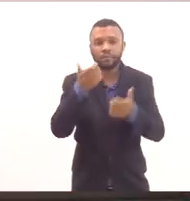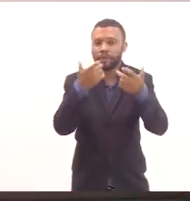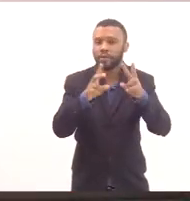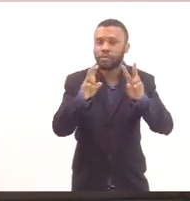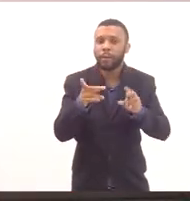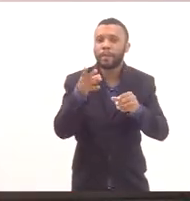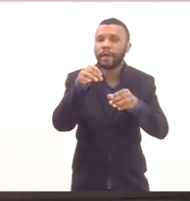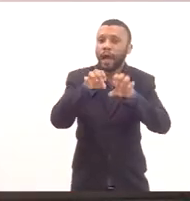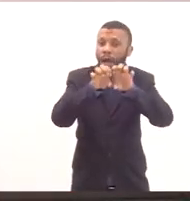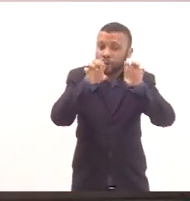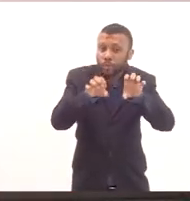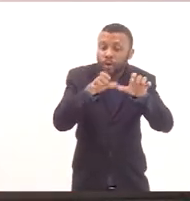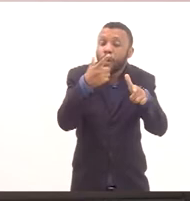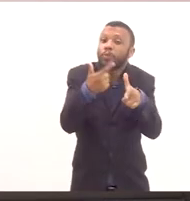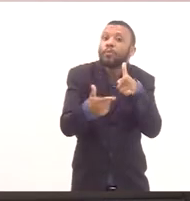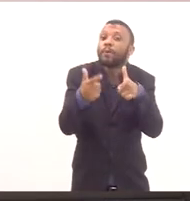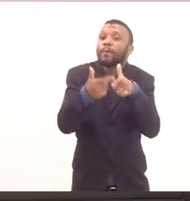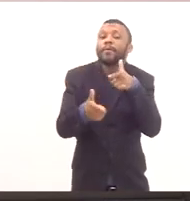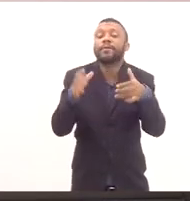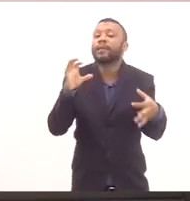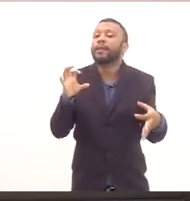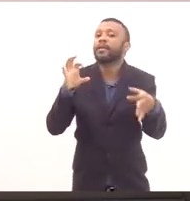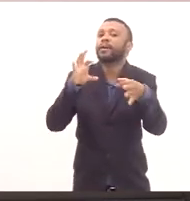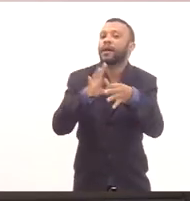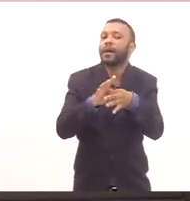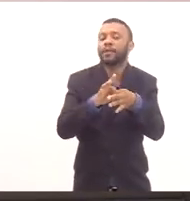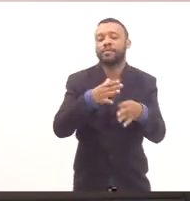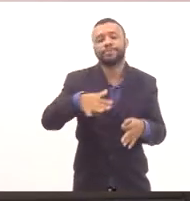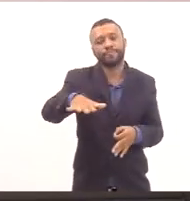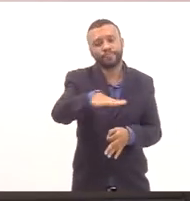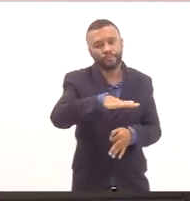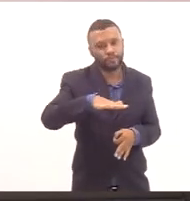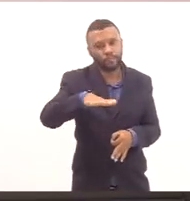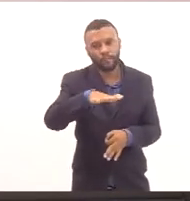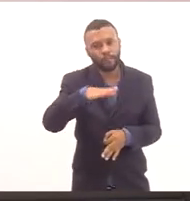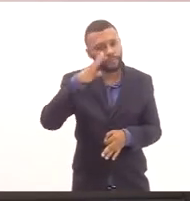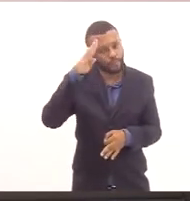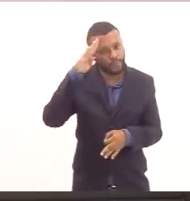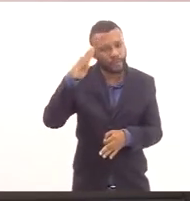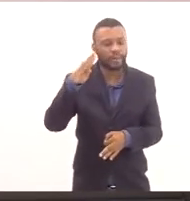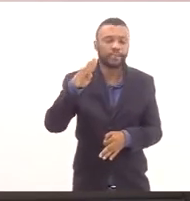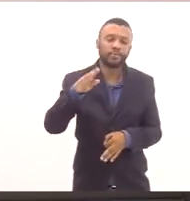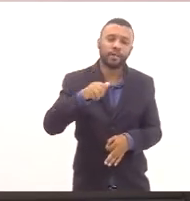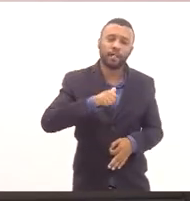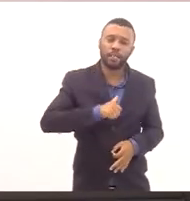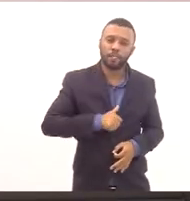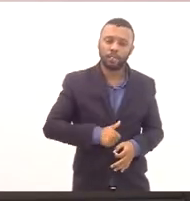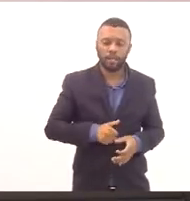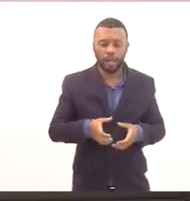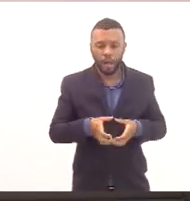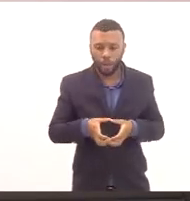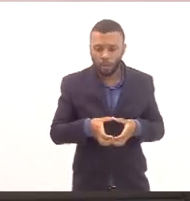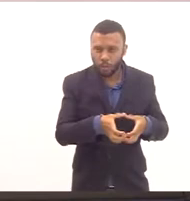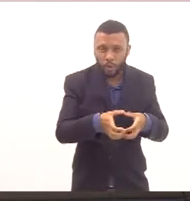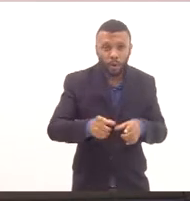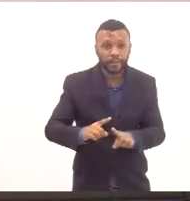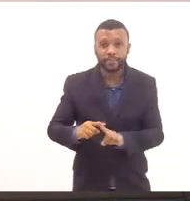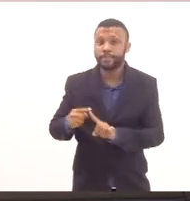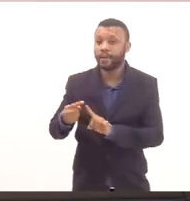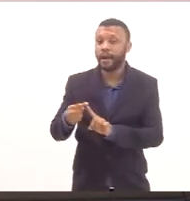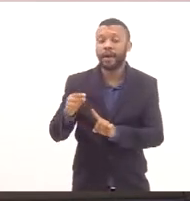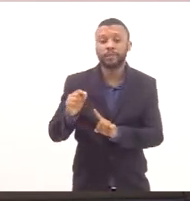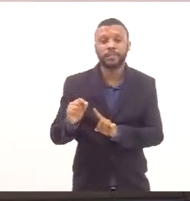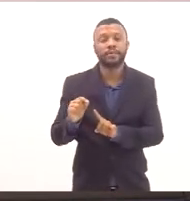e de outros problemas relacionados ao sobretudo a rede de esgoto e o serviço